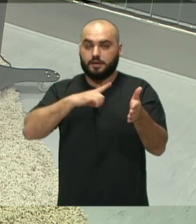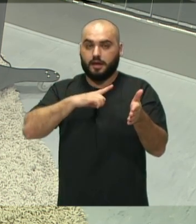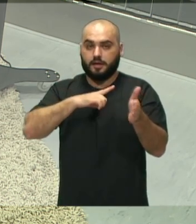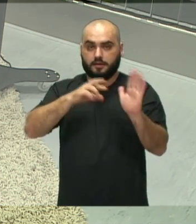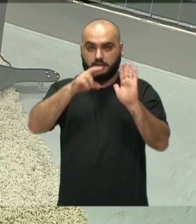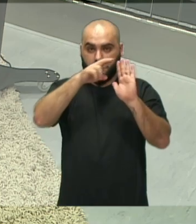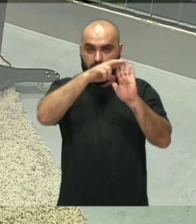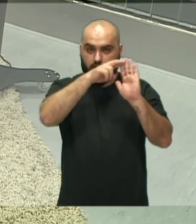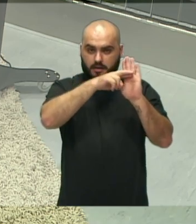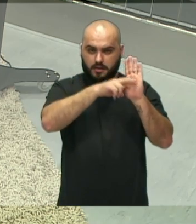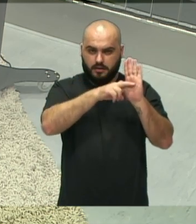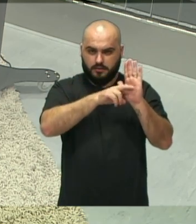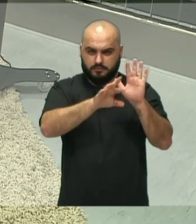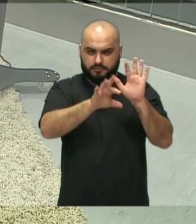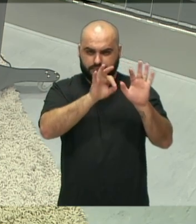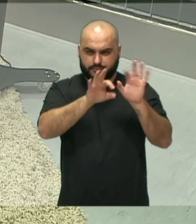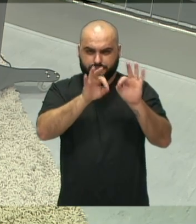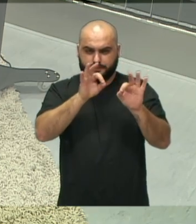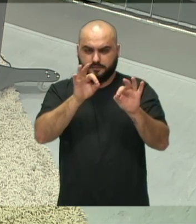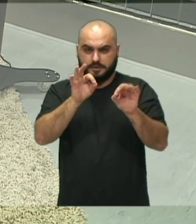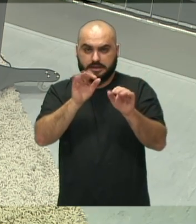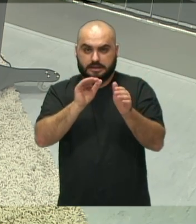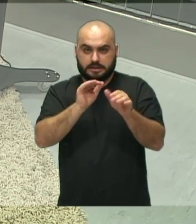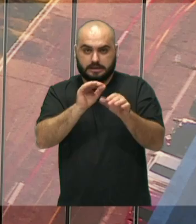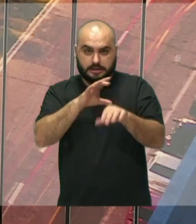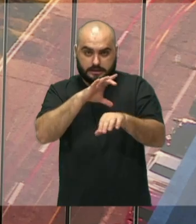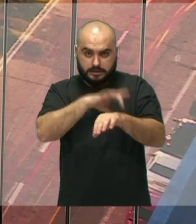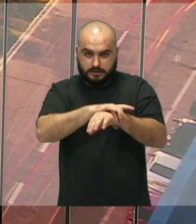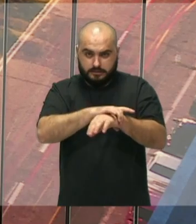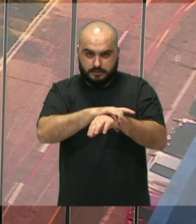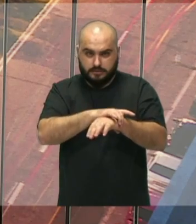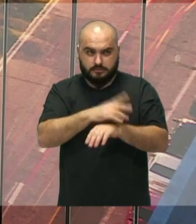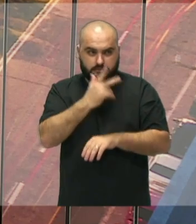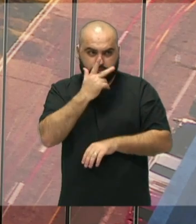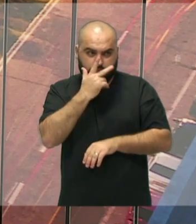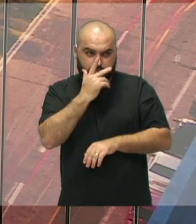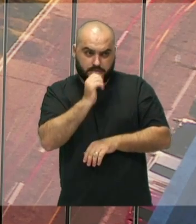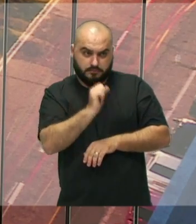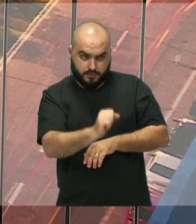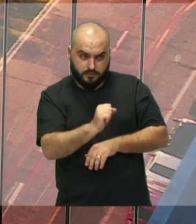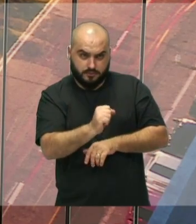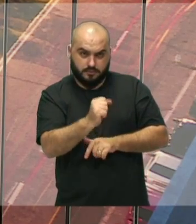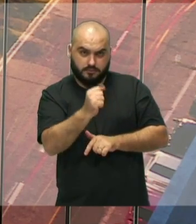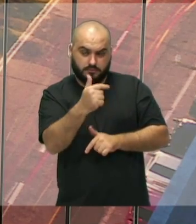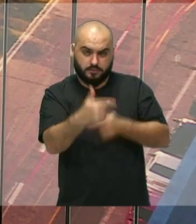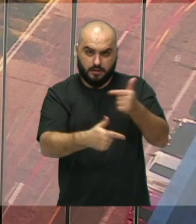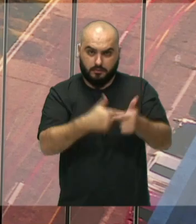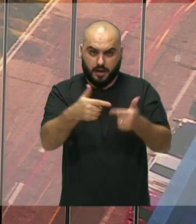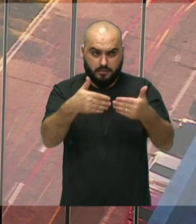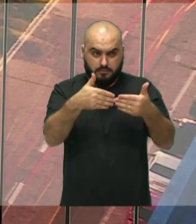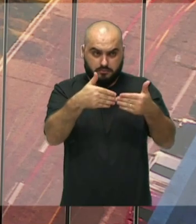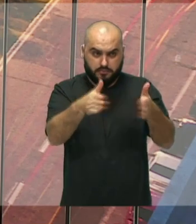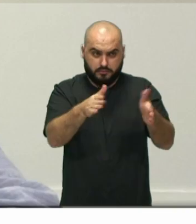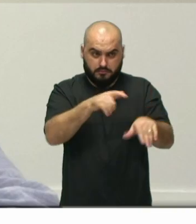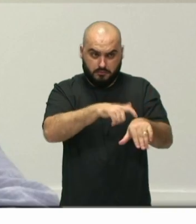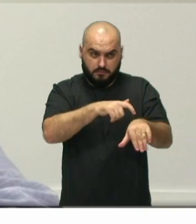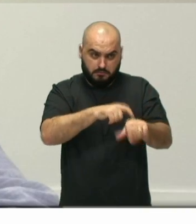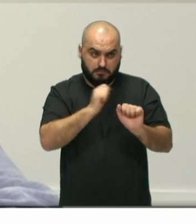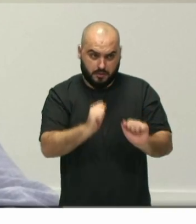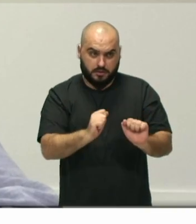protocolos bem definidos de segurança, pode ser um serviço público aberto ao público nesse